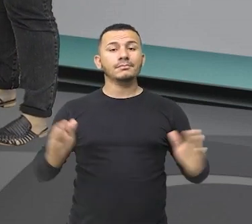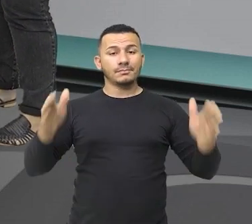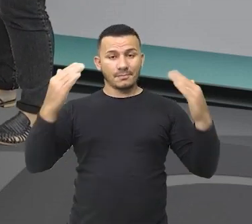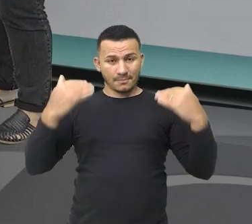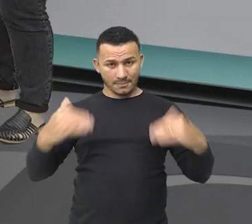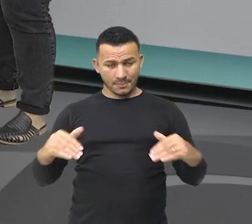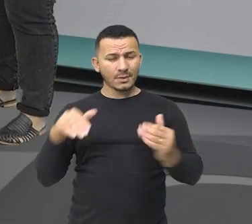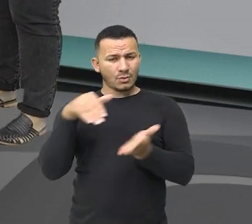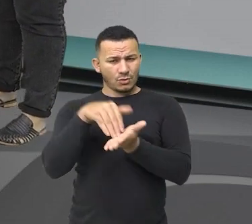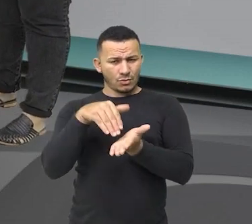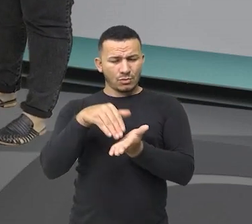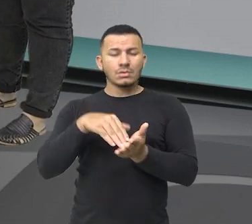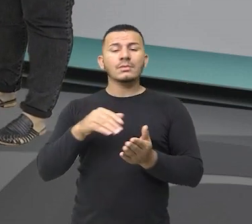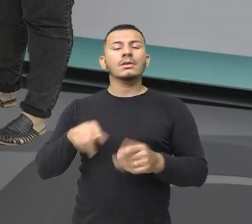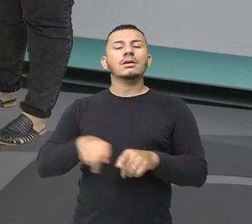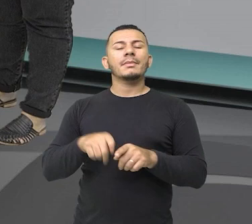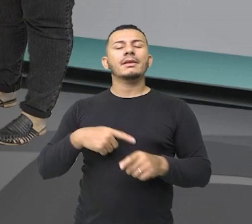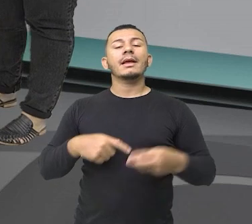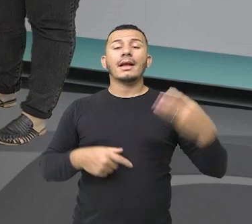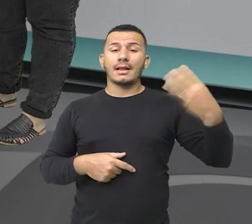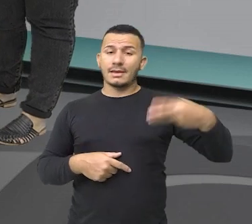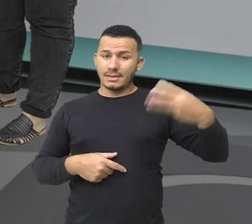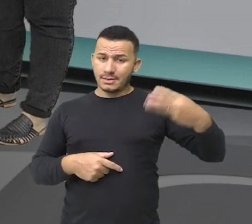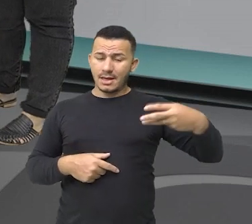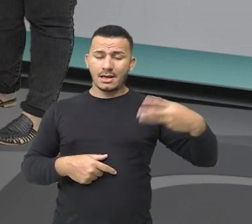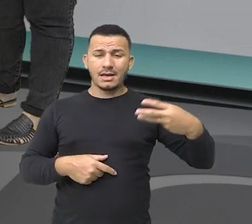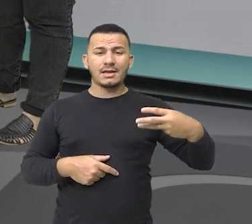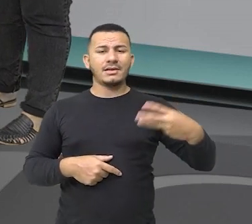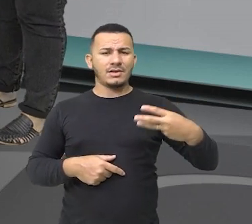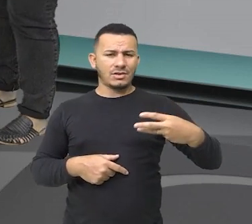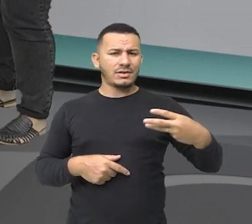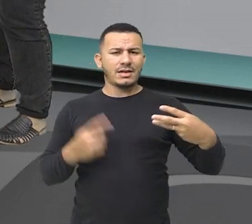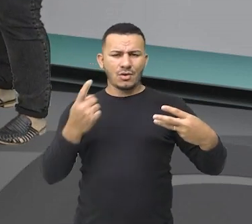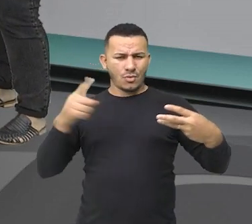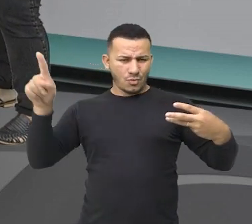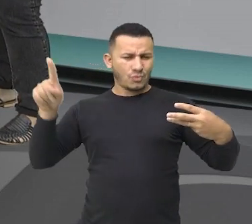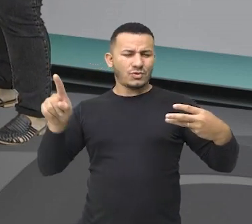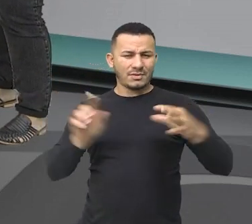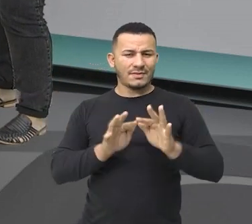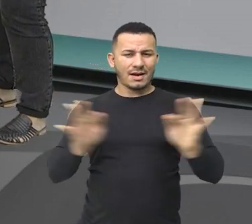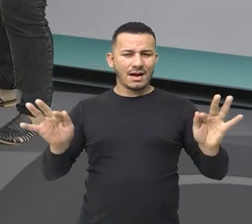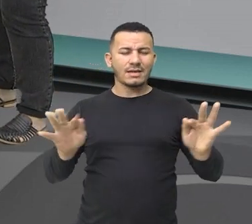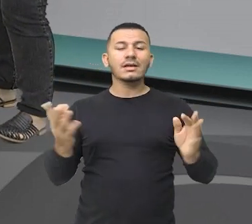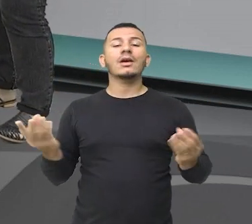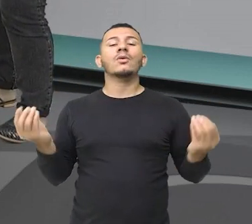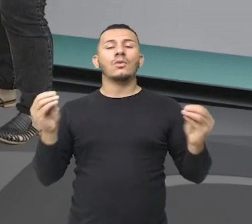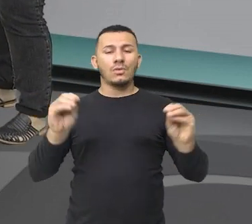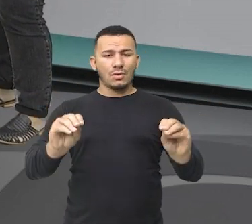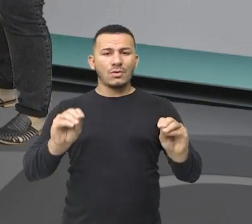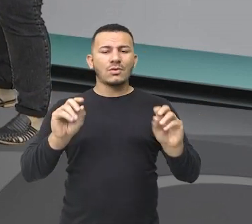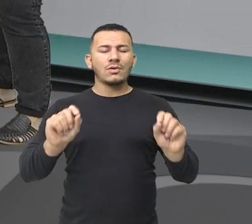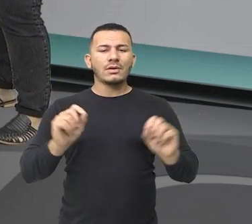gente trouxe a terceira ideia secundária, né? A última ideia secundária ali, e introduzimos por